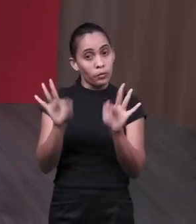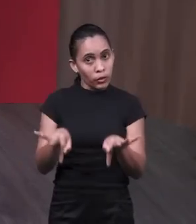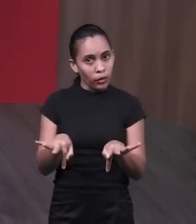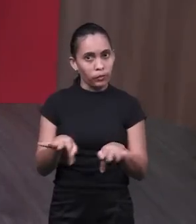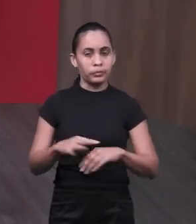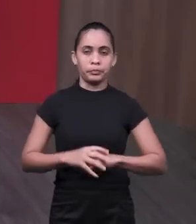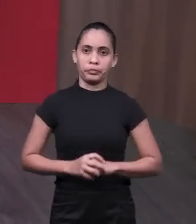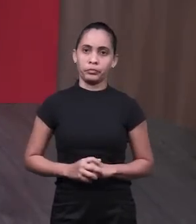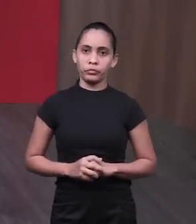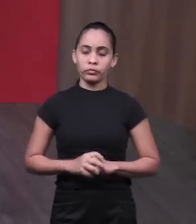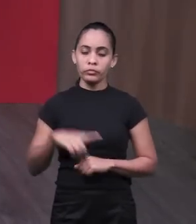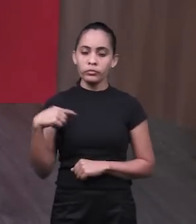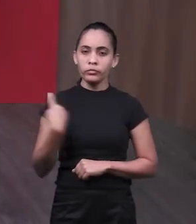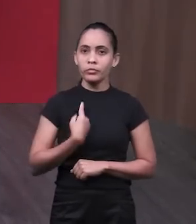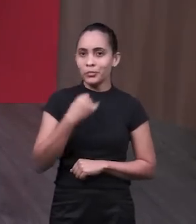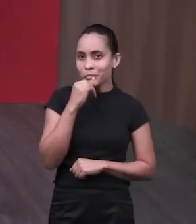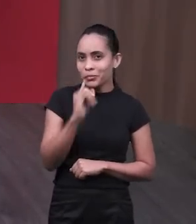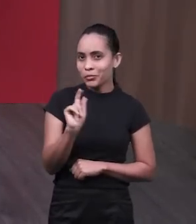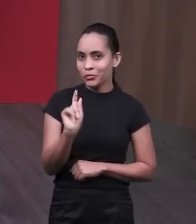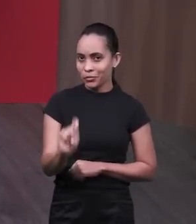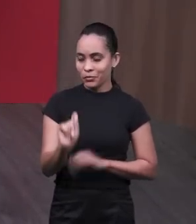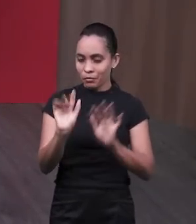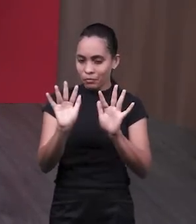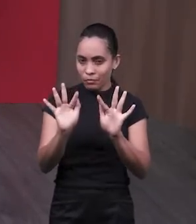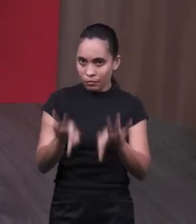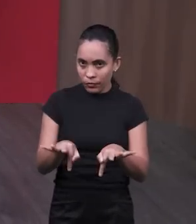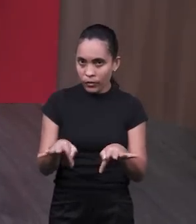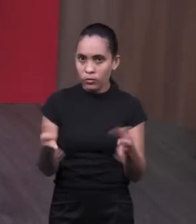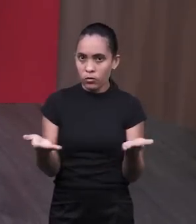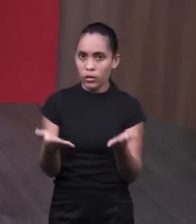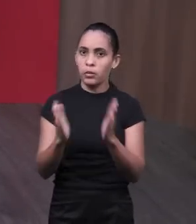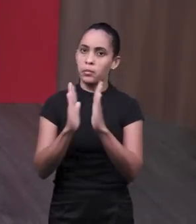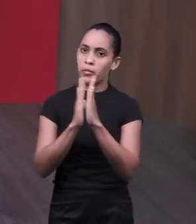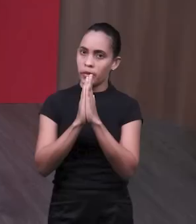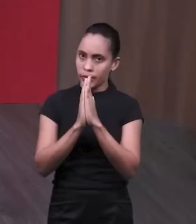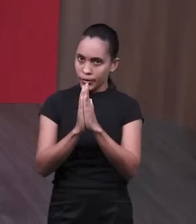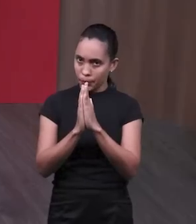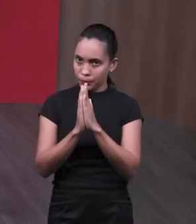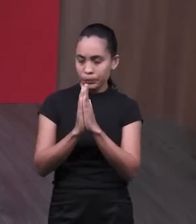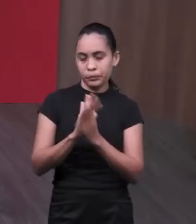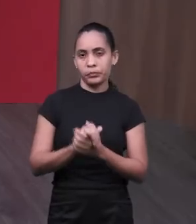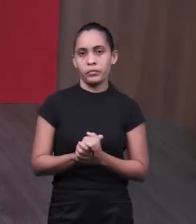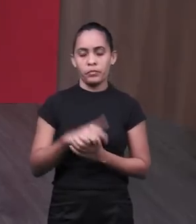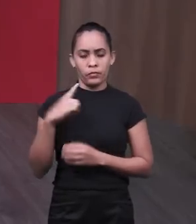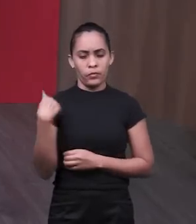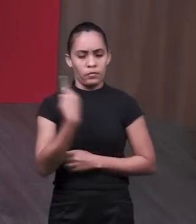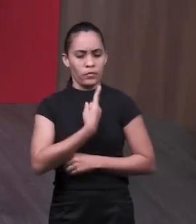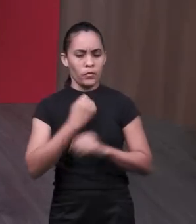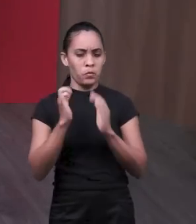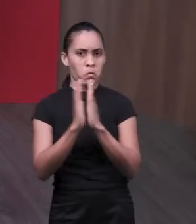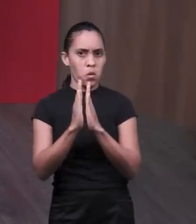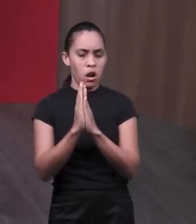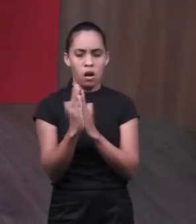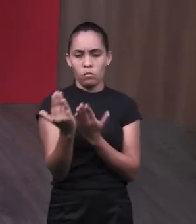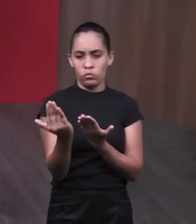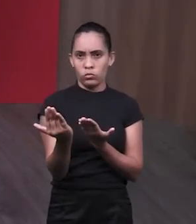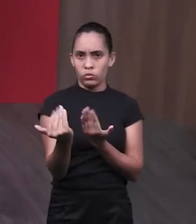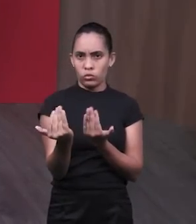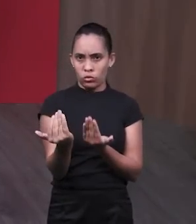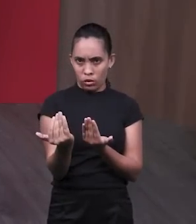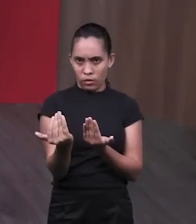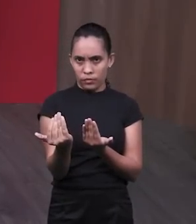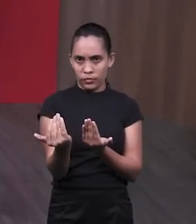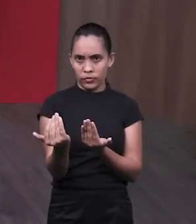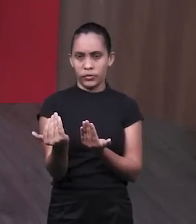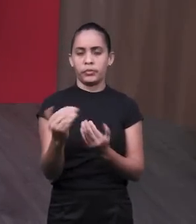fim do nosso programa e nós vamos encerrar fazendo uma oração. Nós vamos orar por todos os jovens que